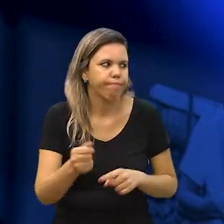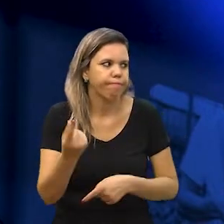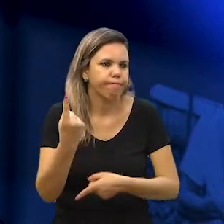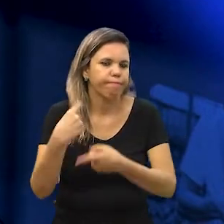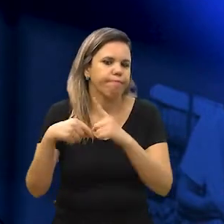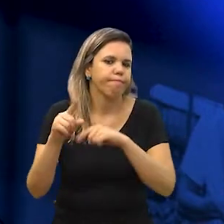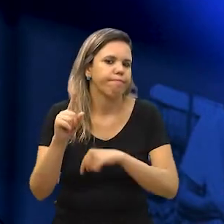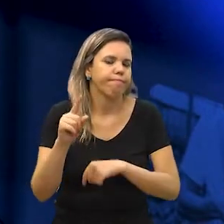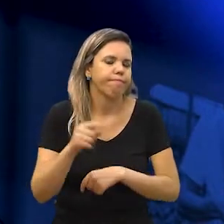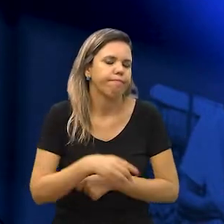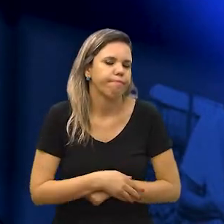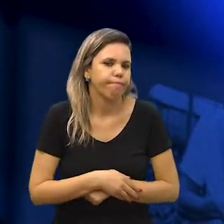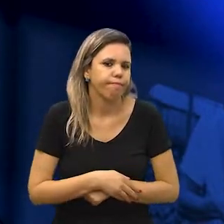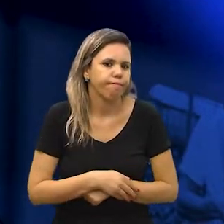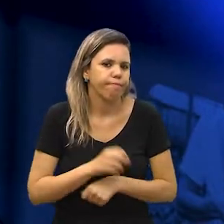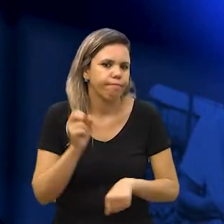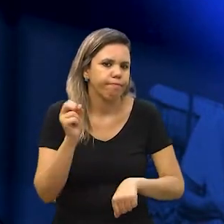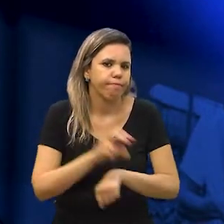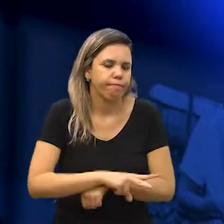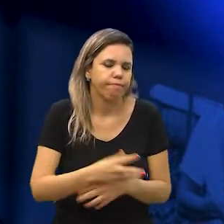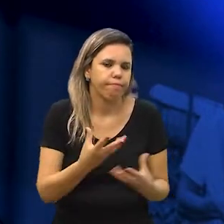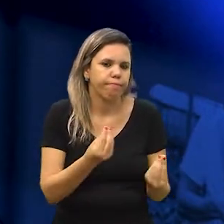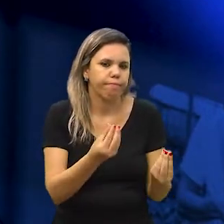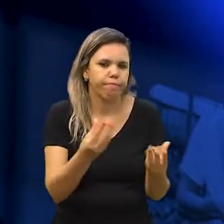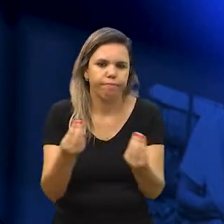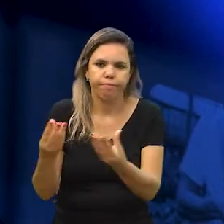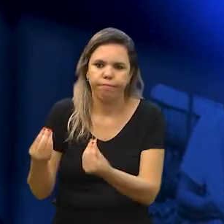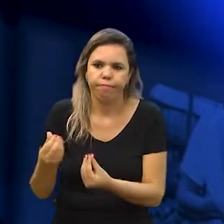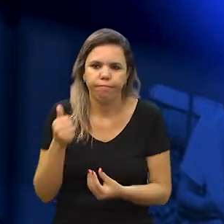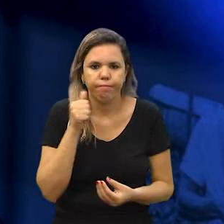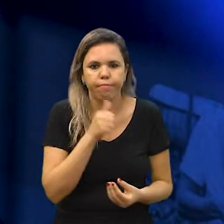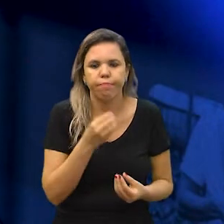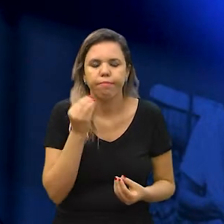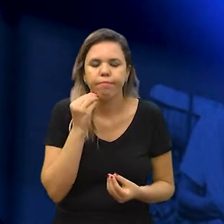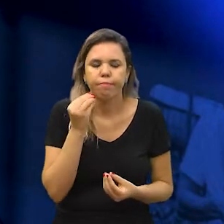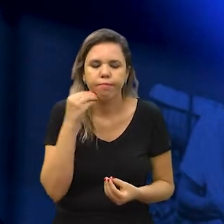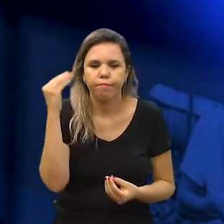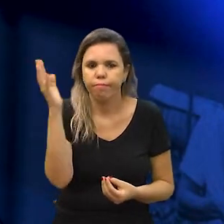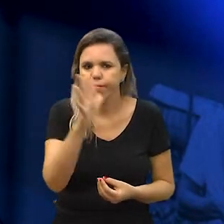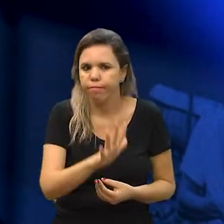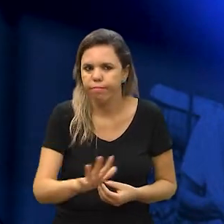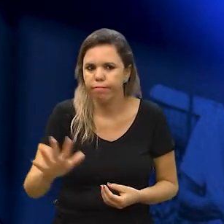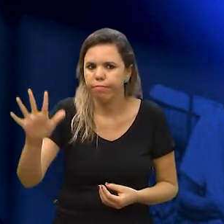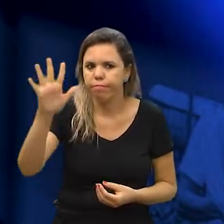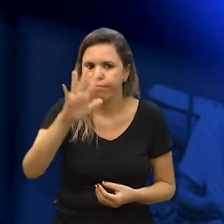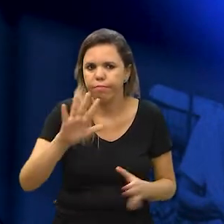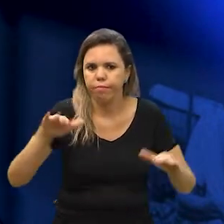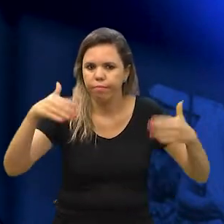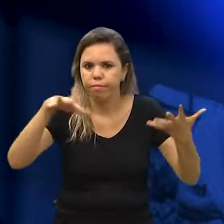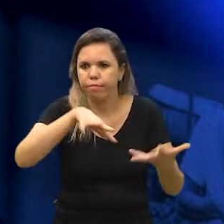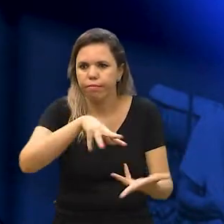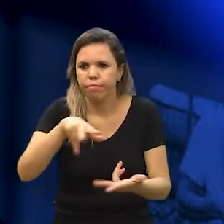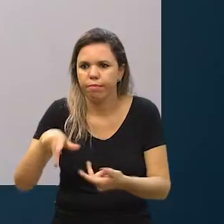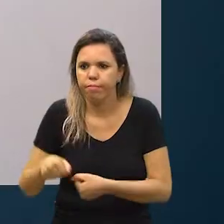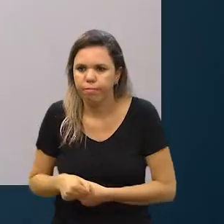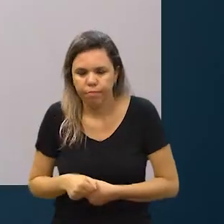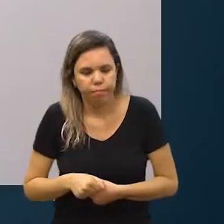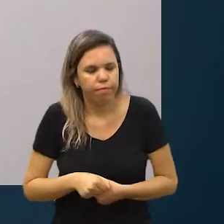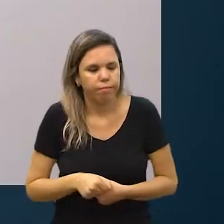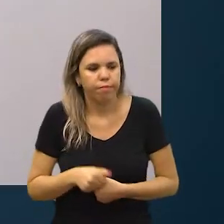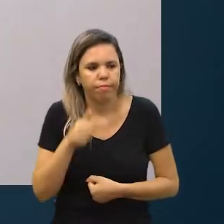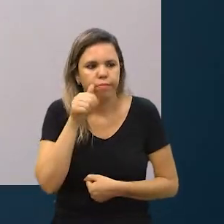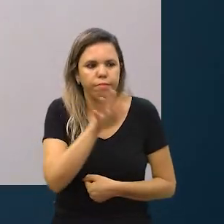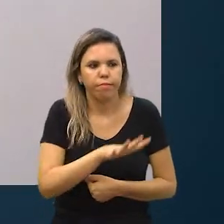aí, né, empregar muitas e muitas mulheres em todo o Brasil, e não só no Brasil, mas no mundo, e que todas